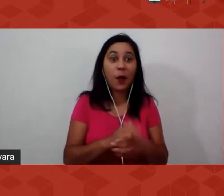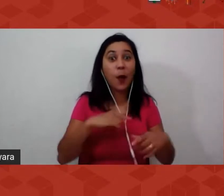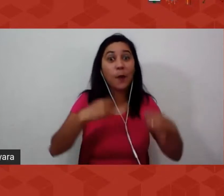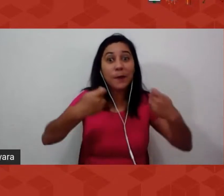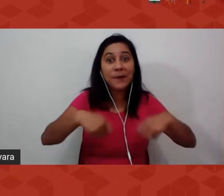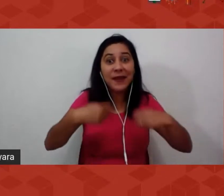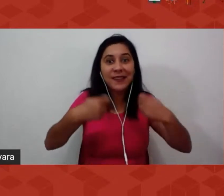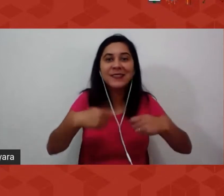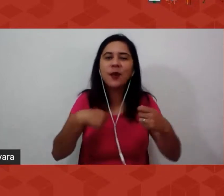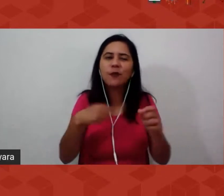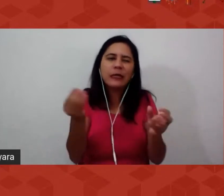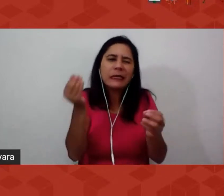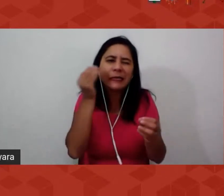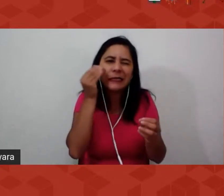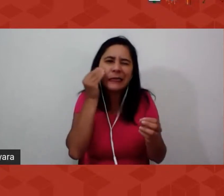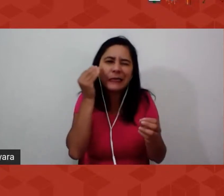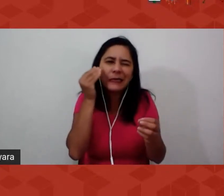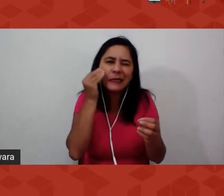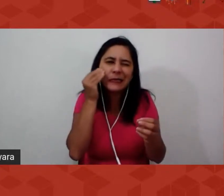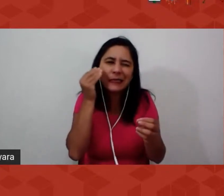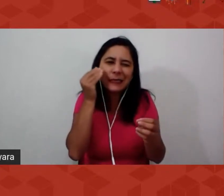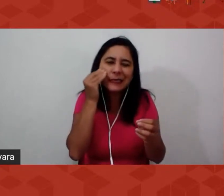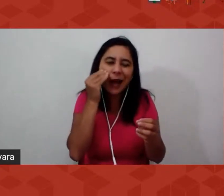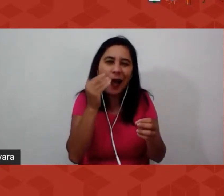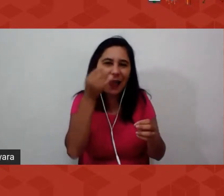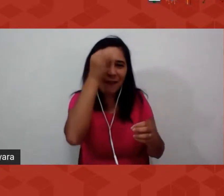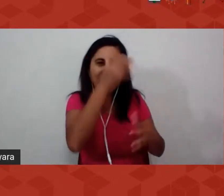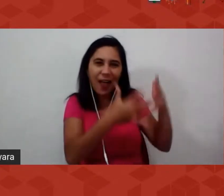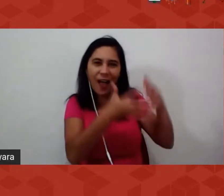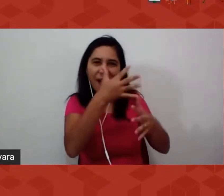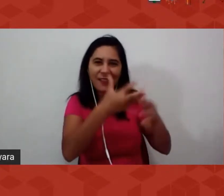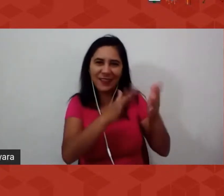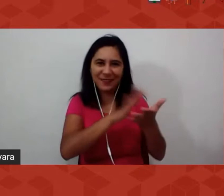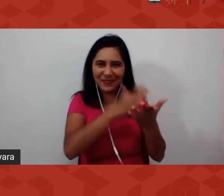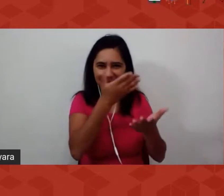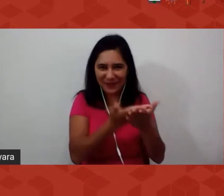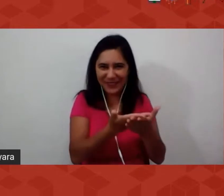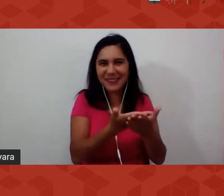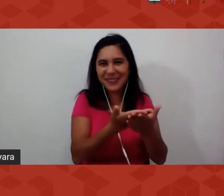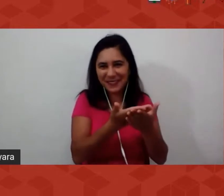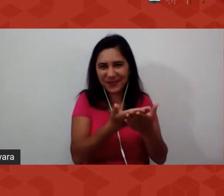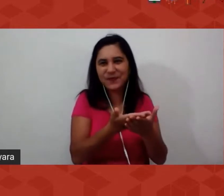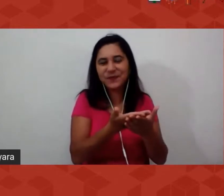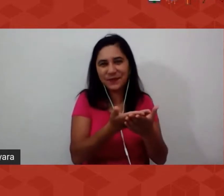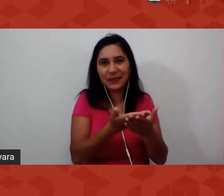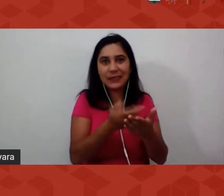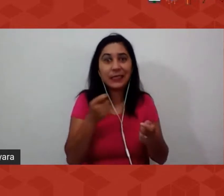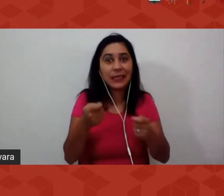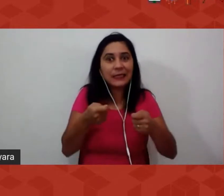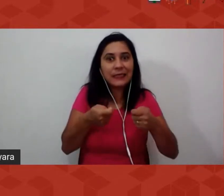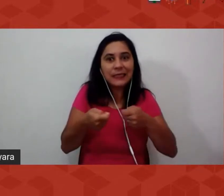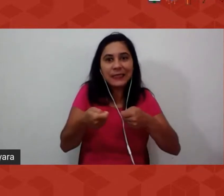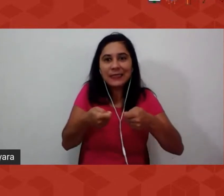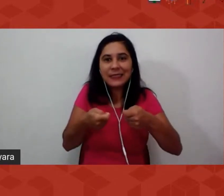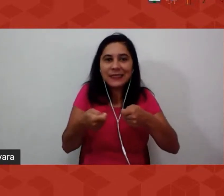preciso e vou fazer o possível para não atrapalhar a interpretação nesse sentido, segurando um